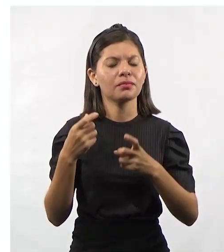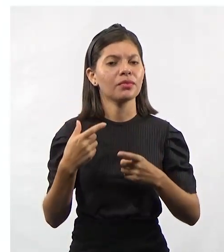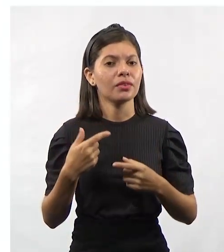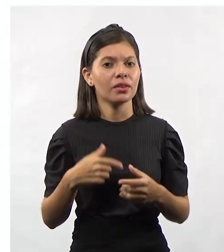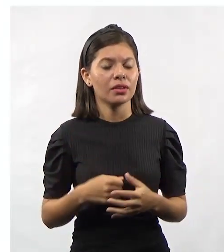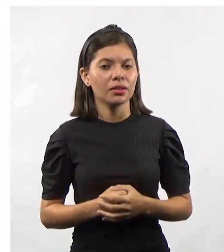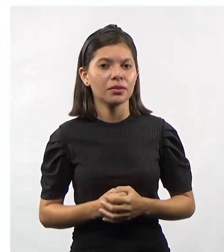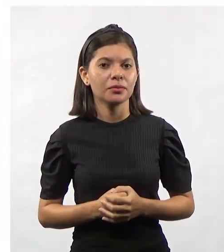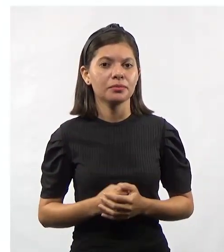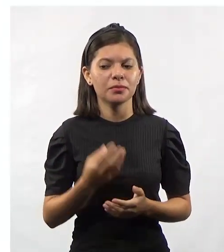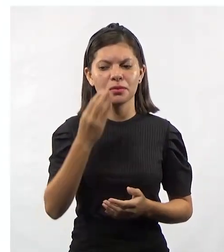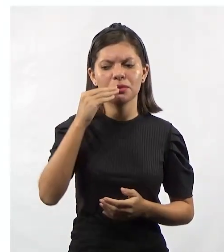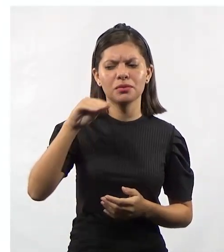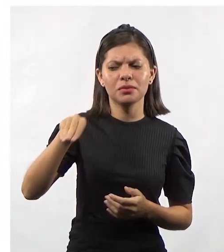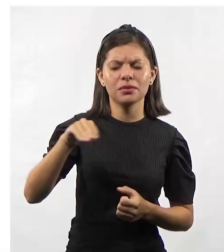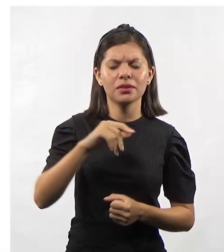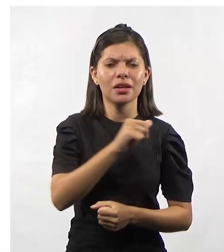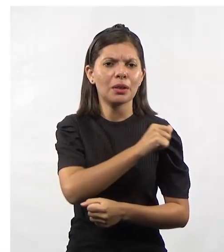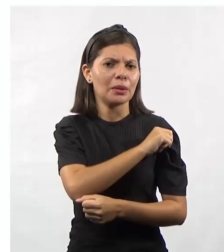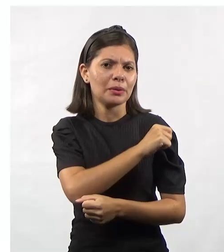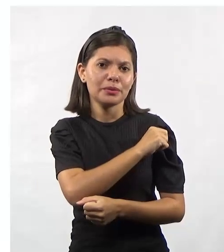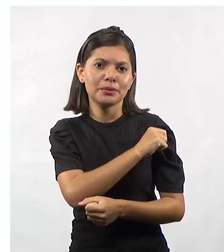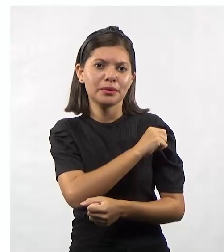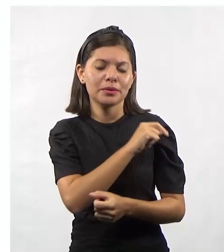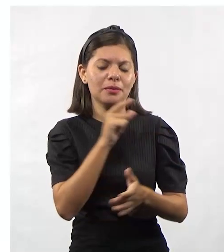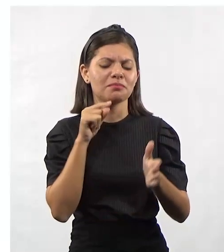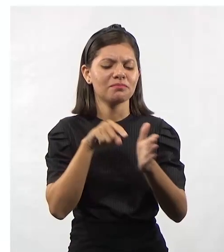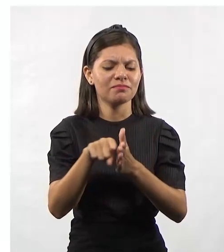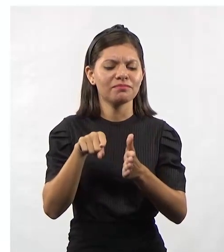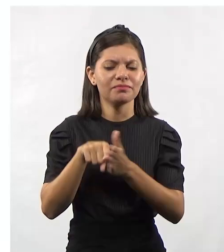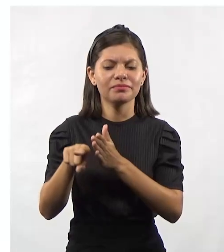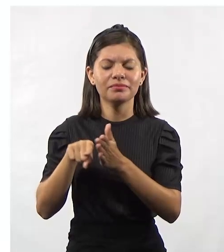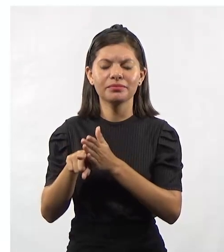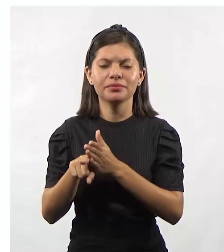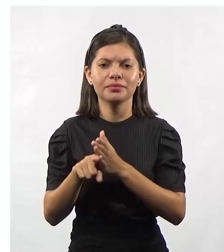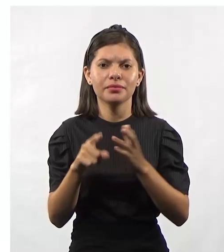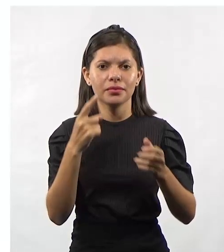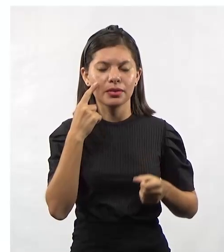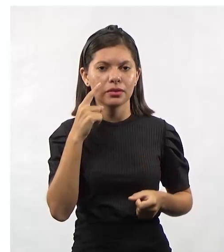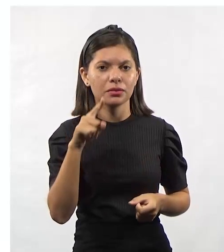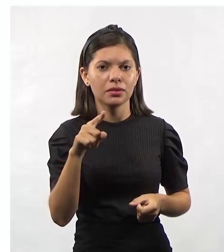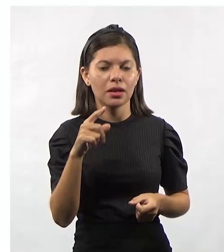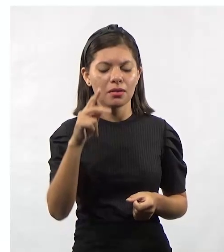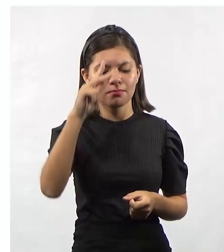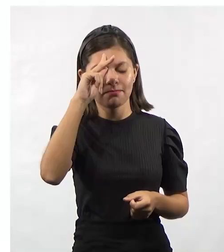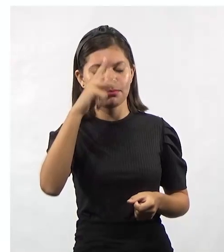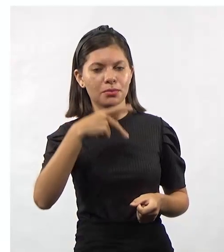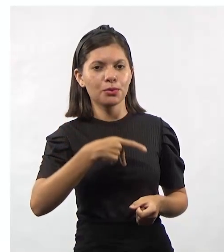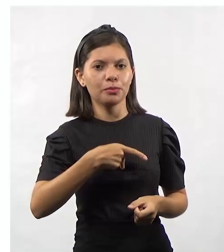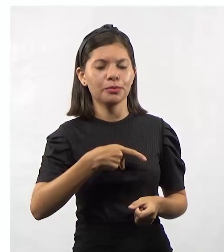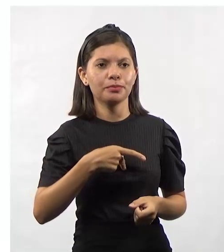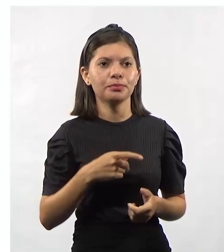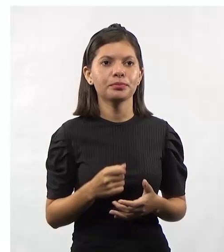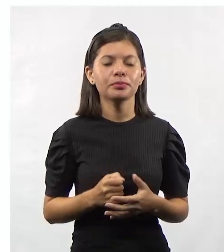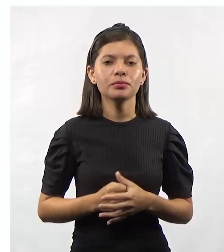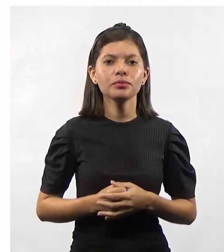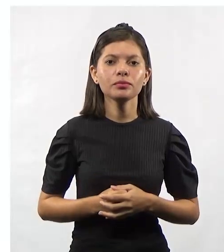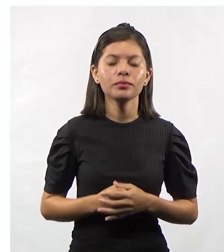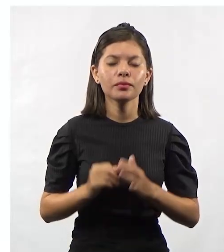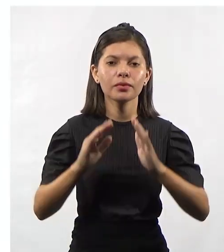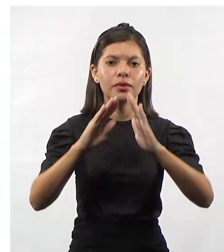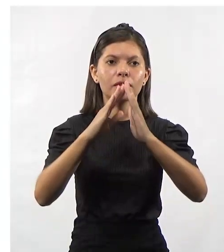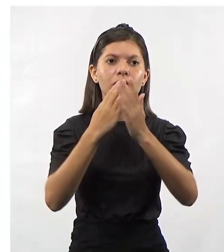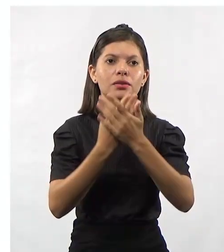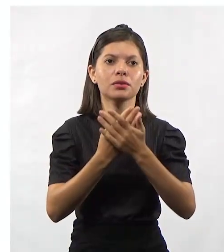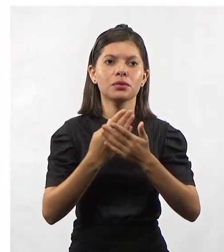sendo violentos com os nossos alunos? Então, são várias perguntas, esse olhar para si. Nesse